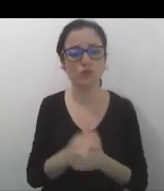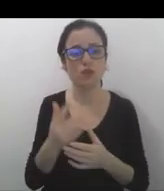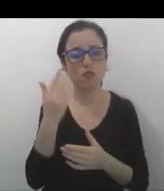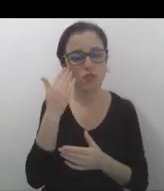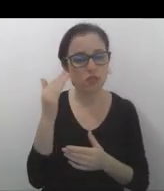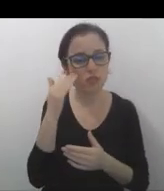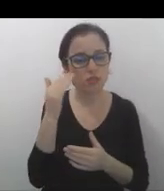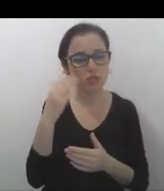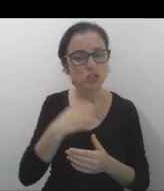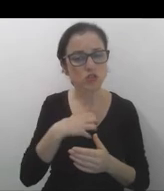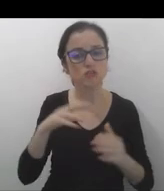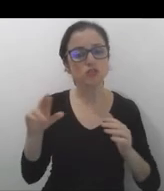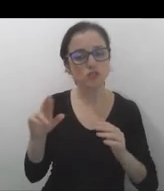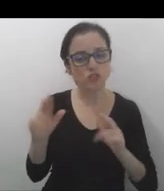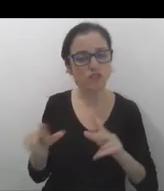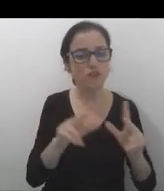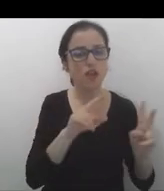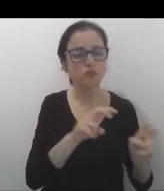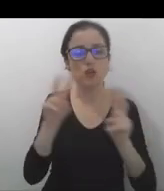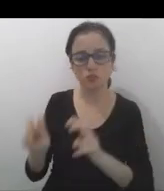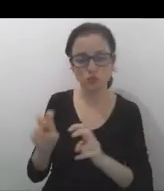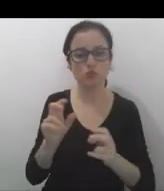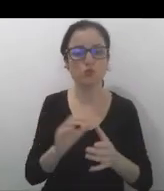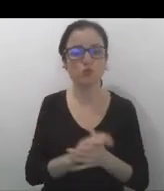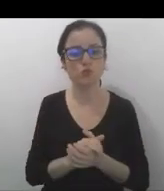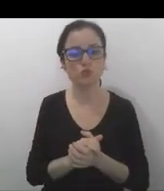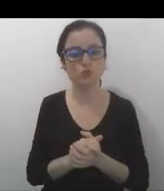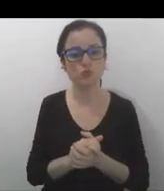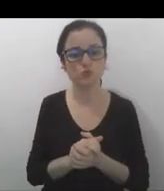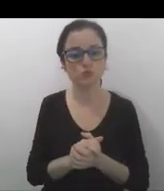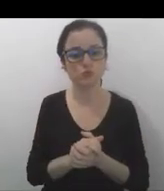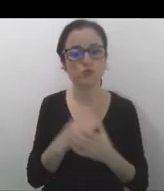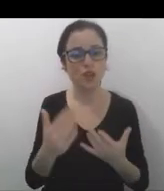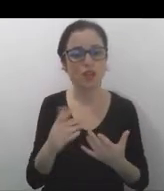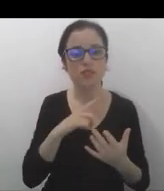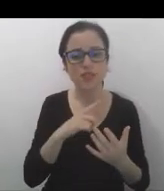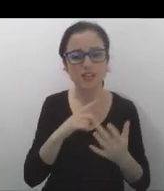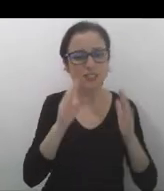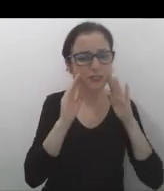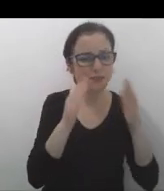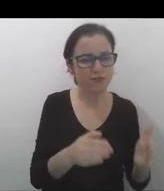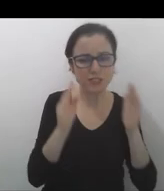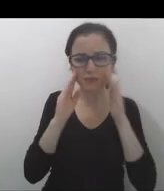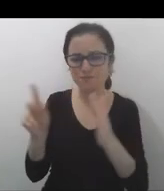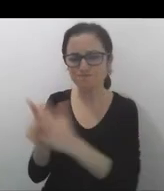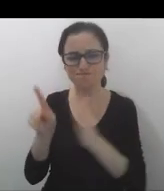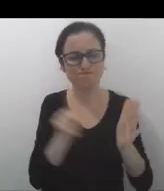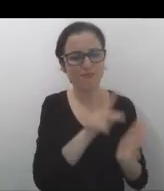de tentar entender certas questões que foram